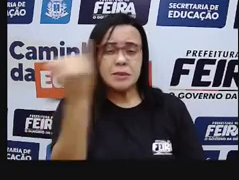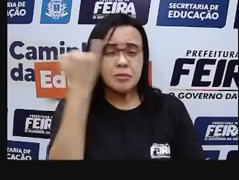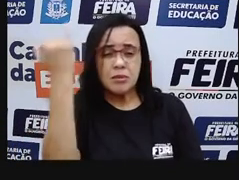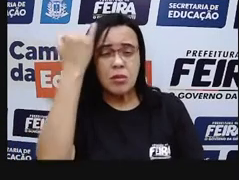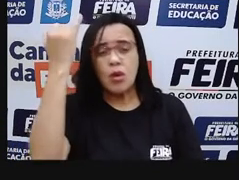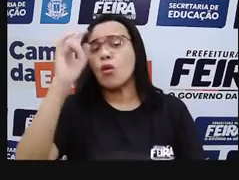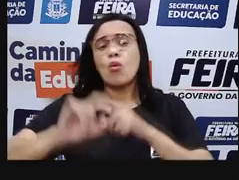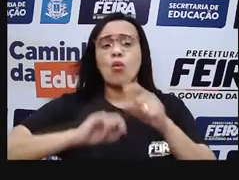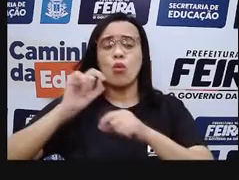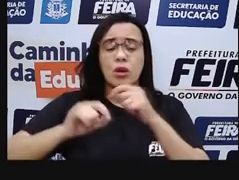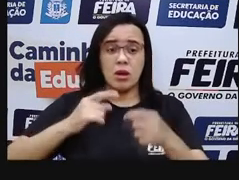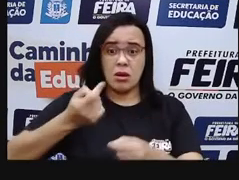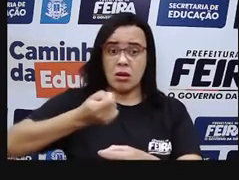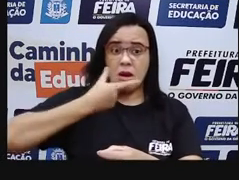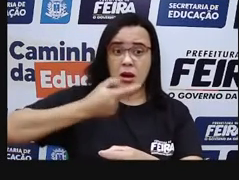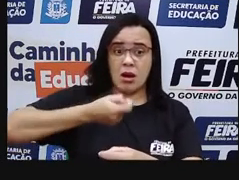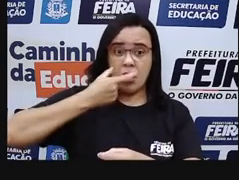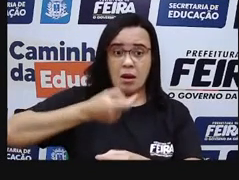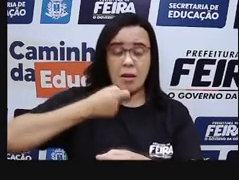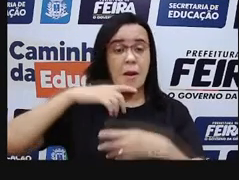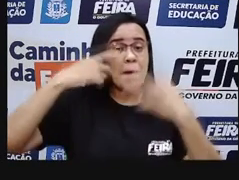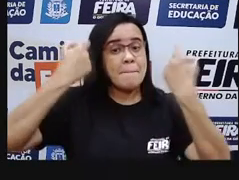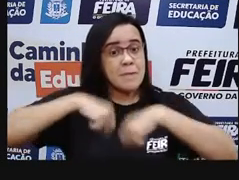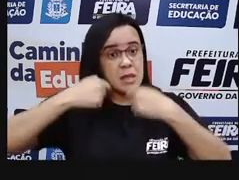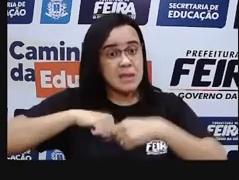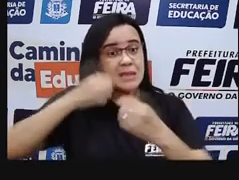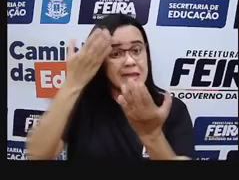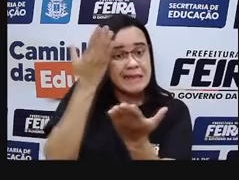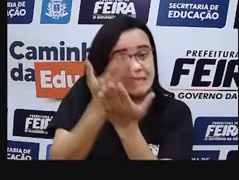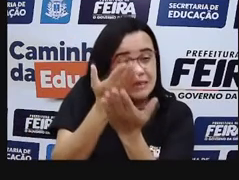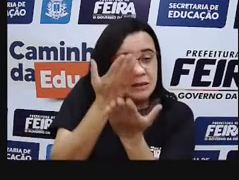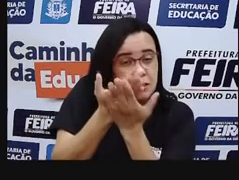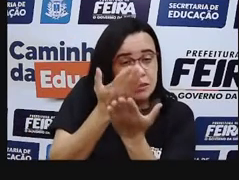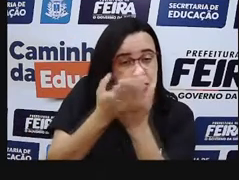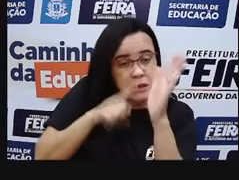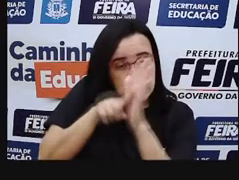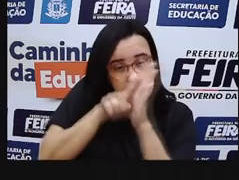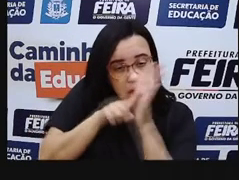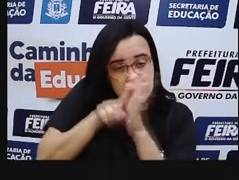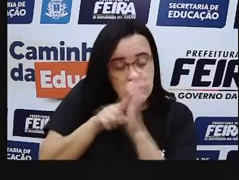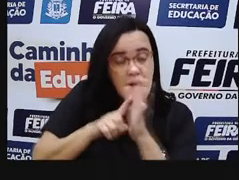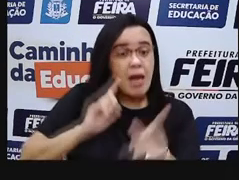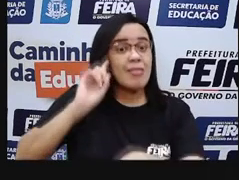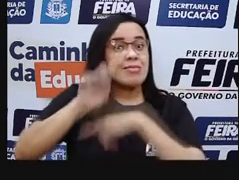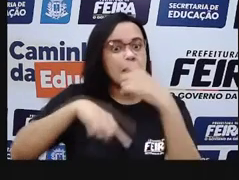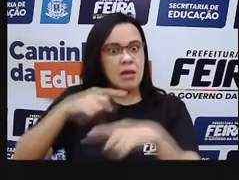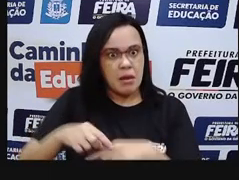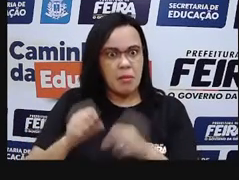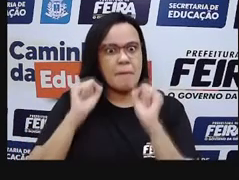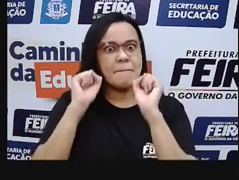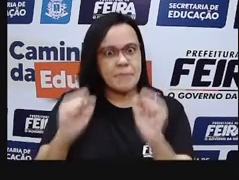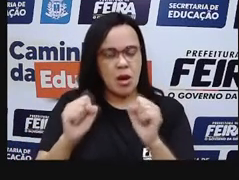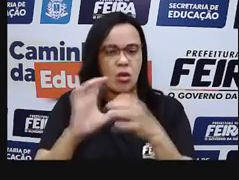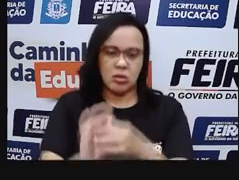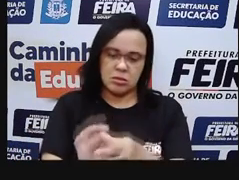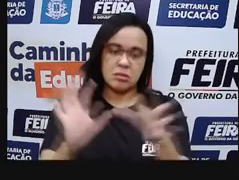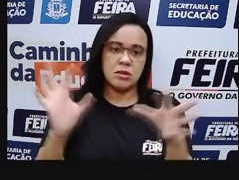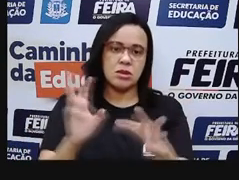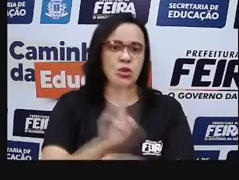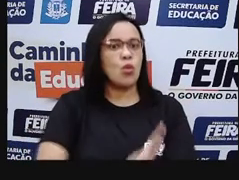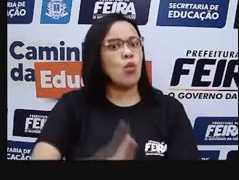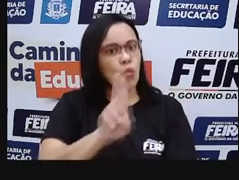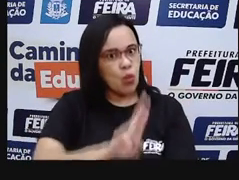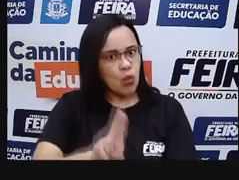descobertos dados isolados E aí em cima de virem a ser utilizados por nós por exemplo